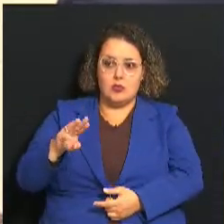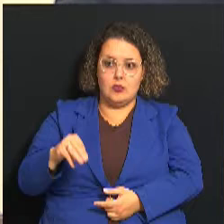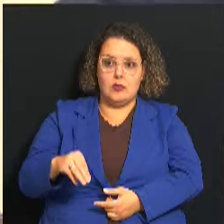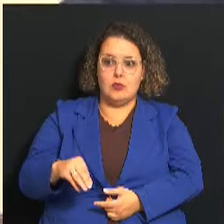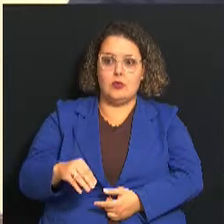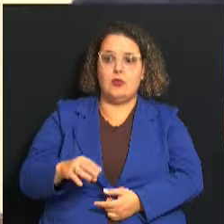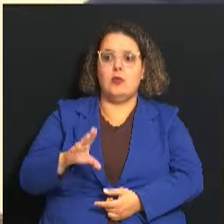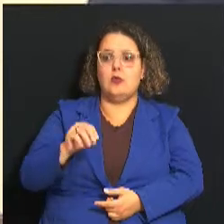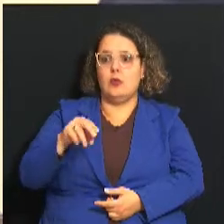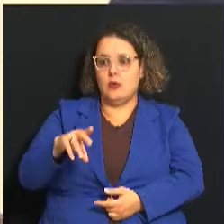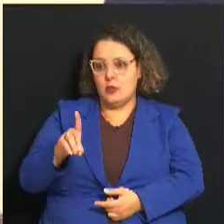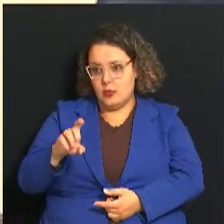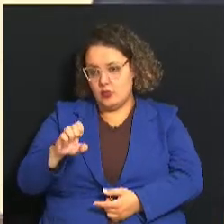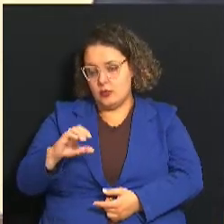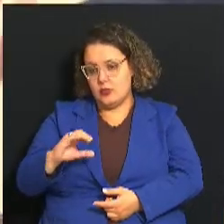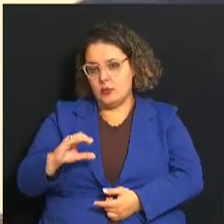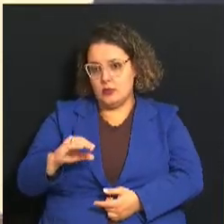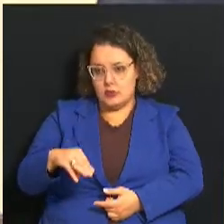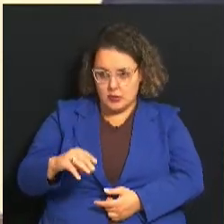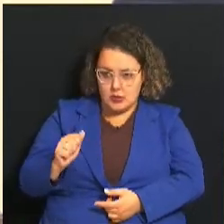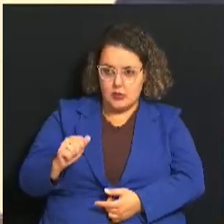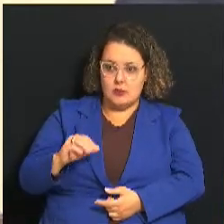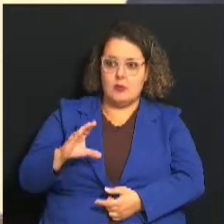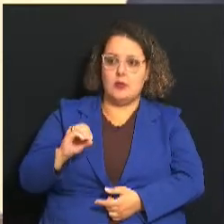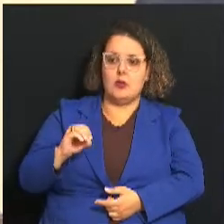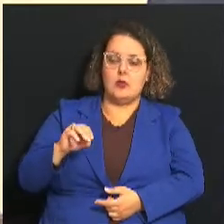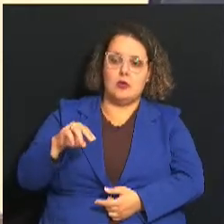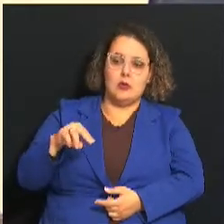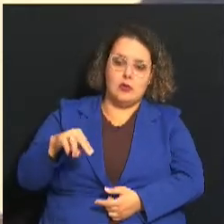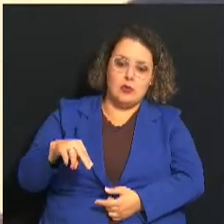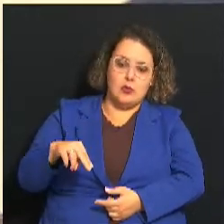CONDEMA, a COGEAPA. Há outras